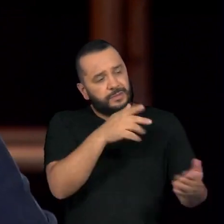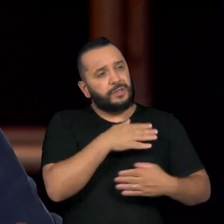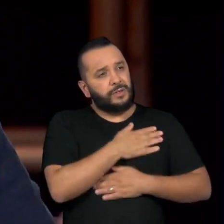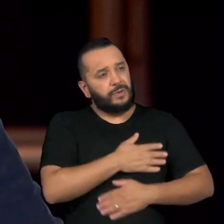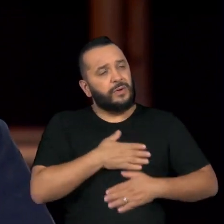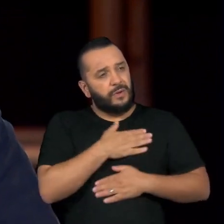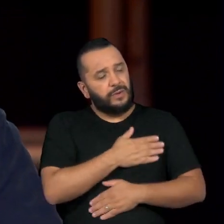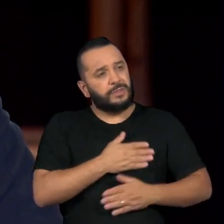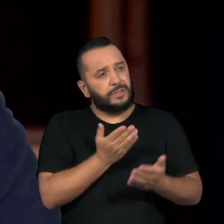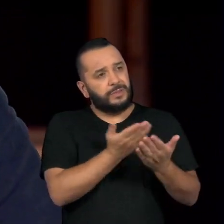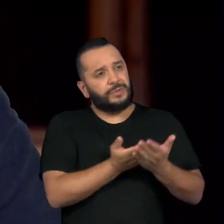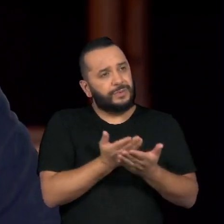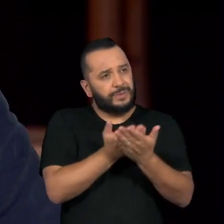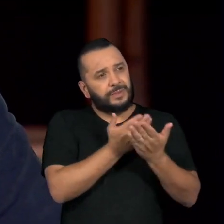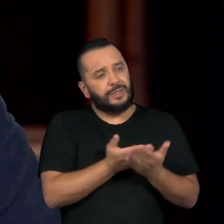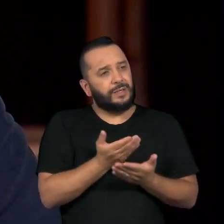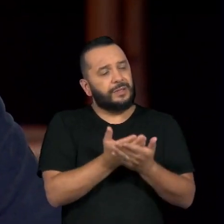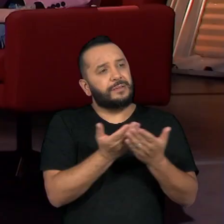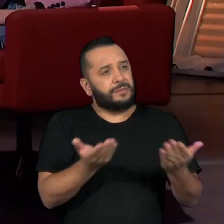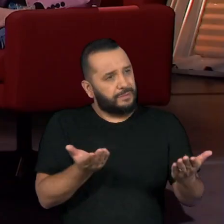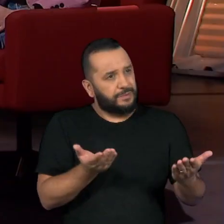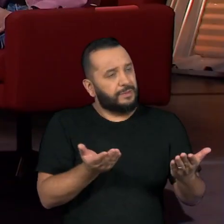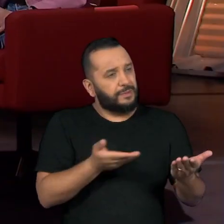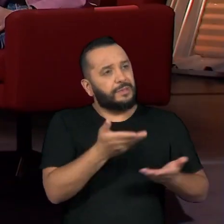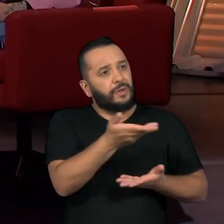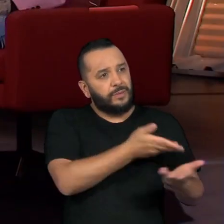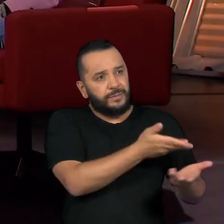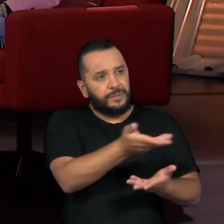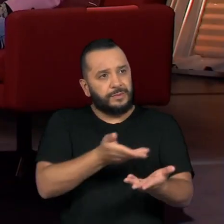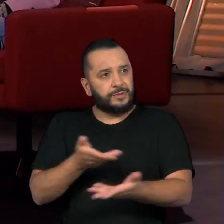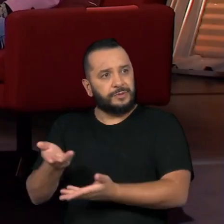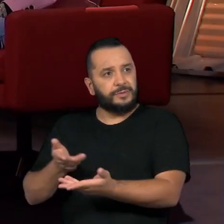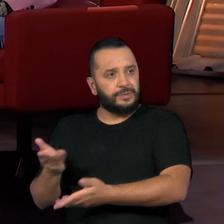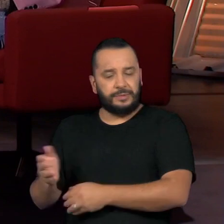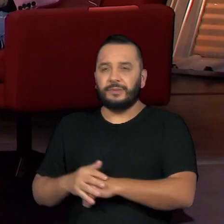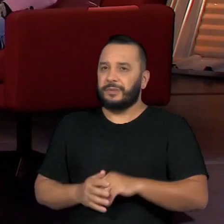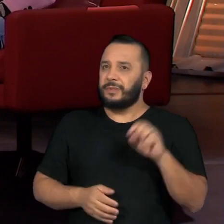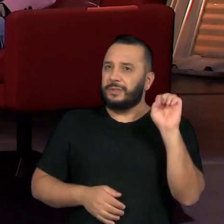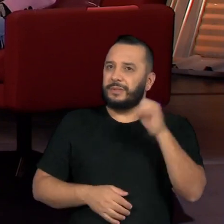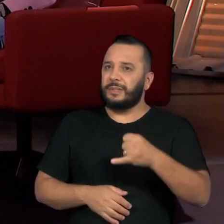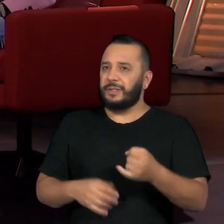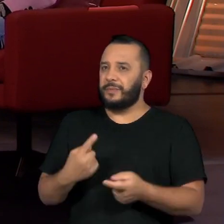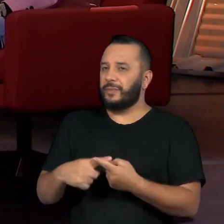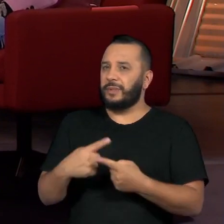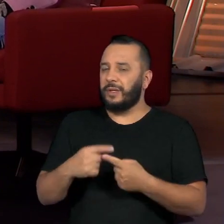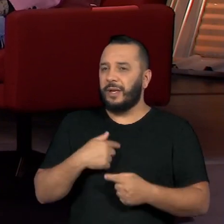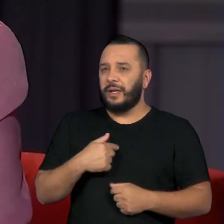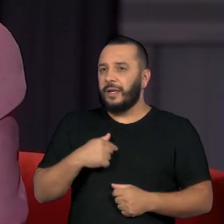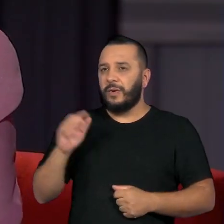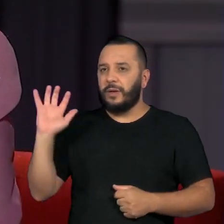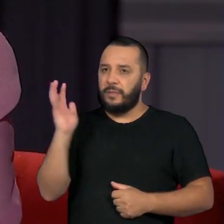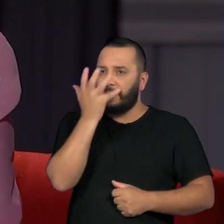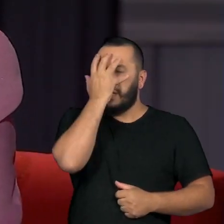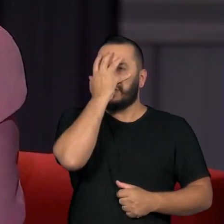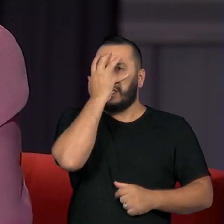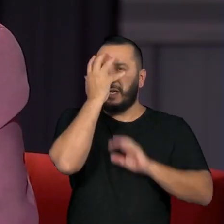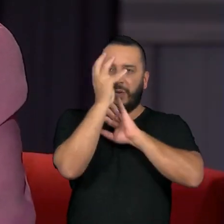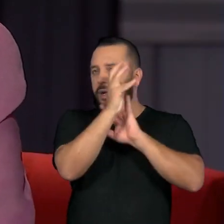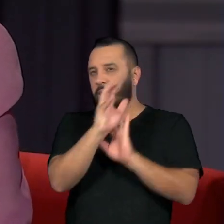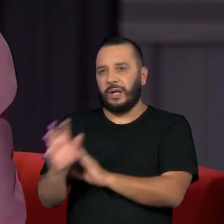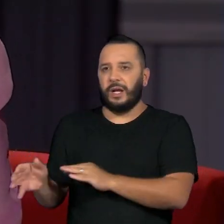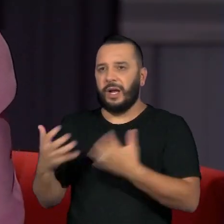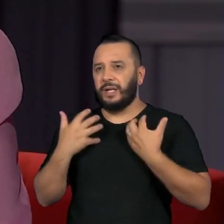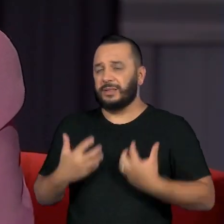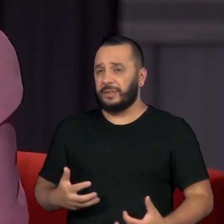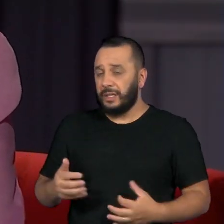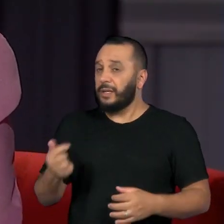de estudar e de compartilhar. Sim, mas sabe por quê? Porque eu cansei das máscaras, eu cansei de não ser quem eu sou. Então, se você não